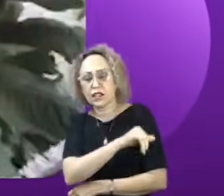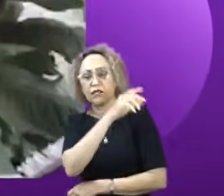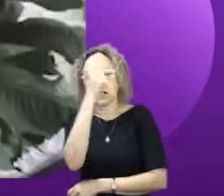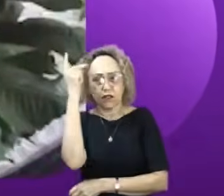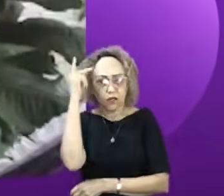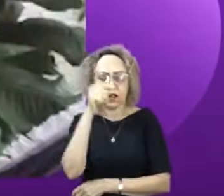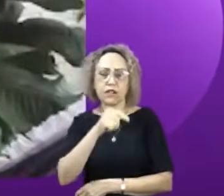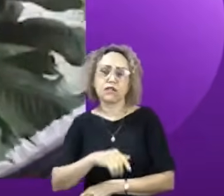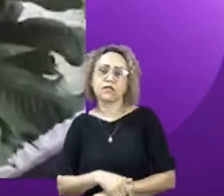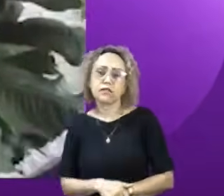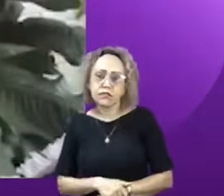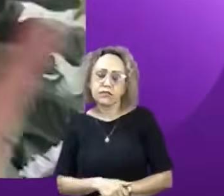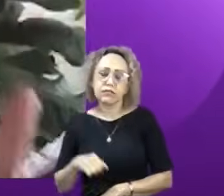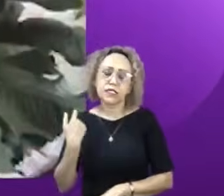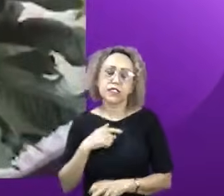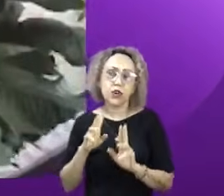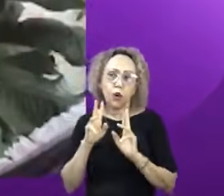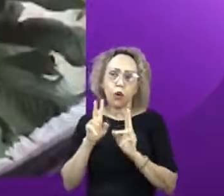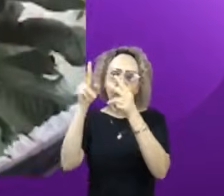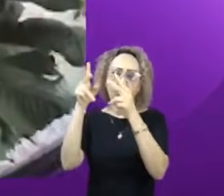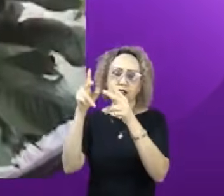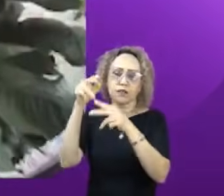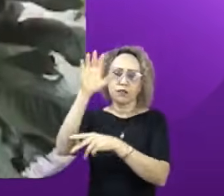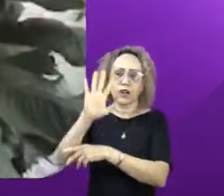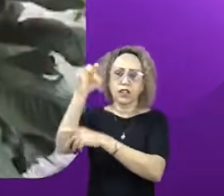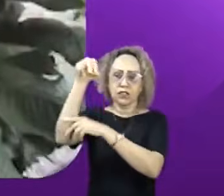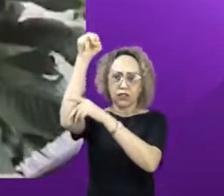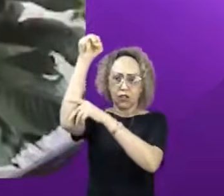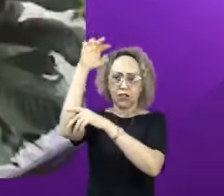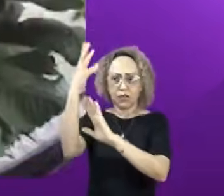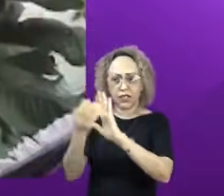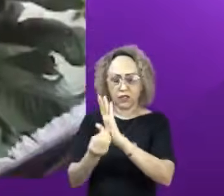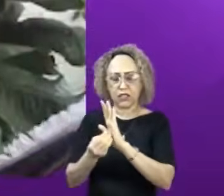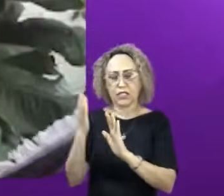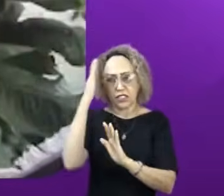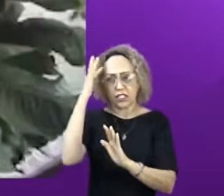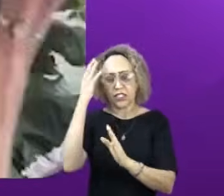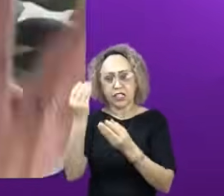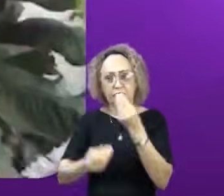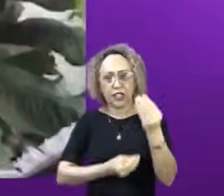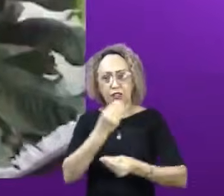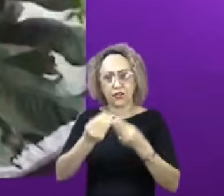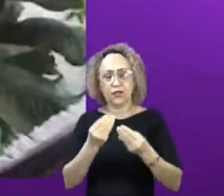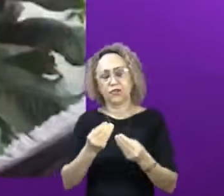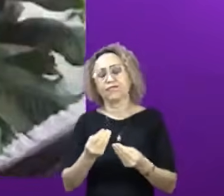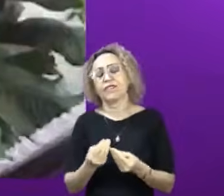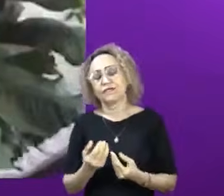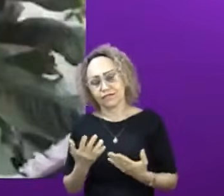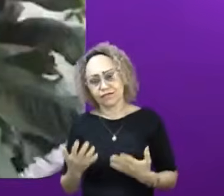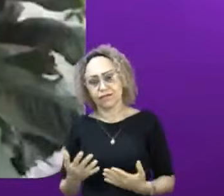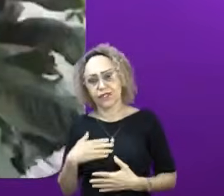e entenda essa complexidade amazônica. É isso, eu gostaria